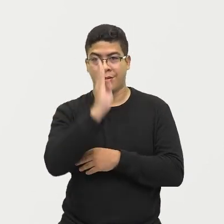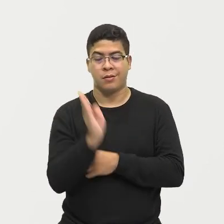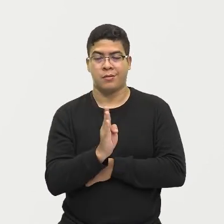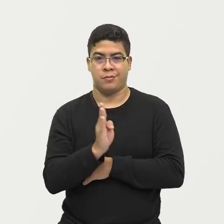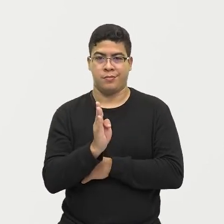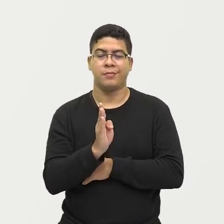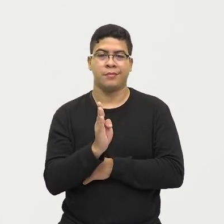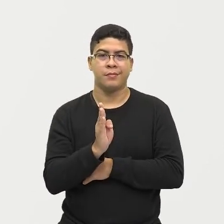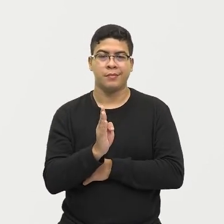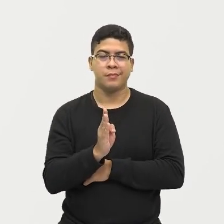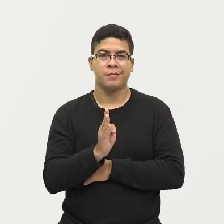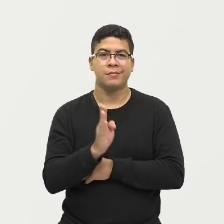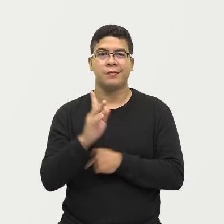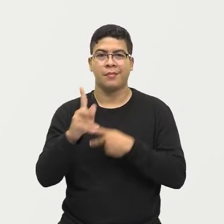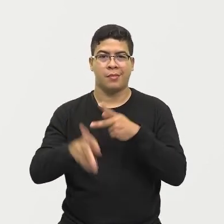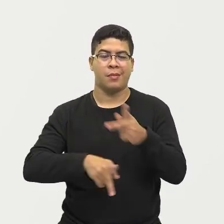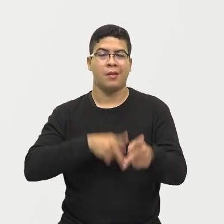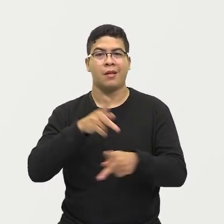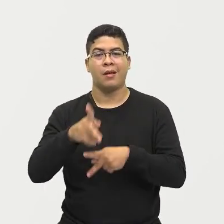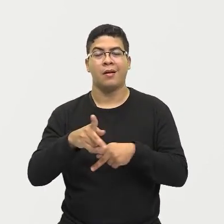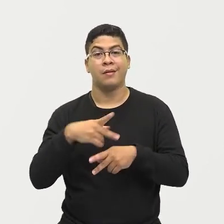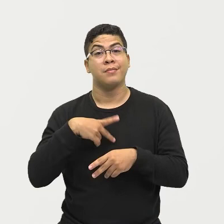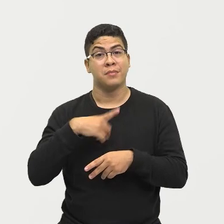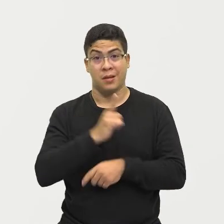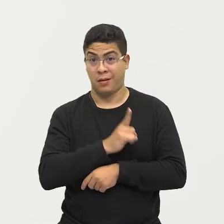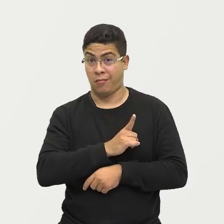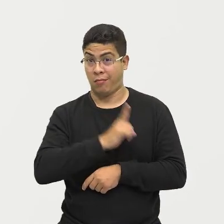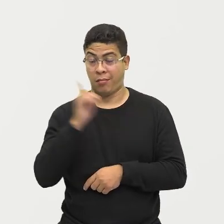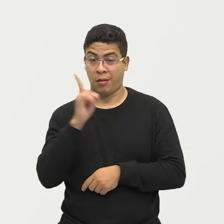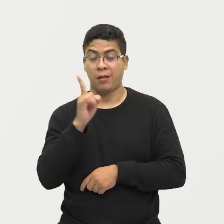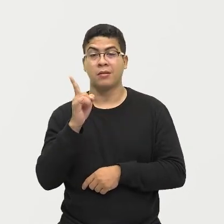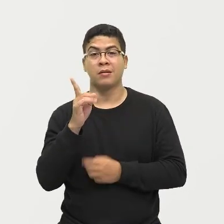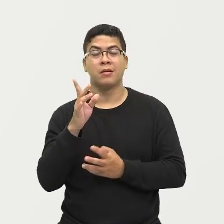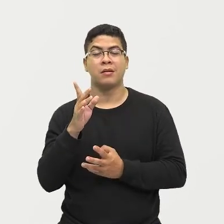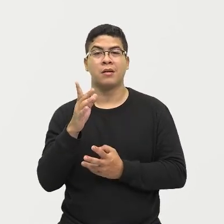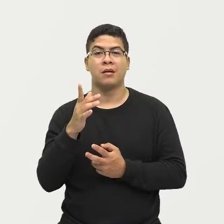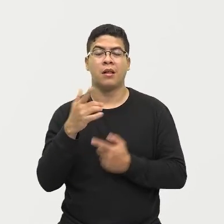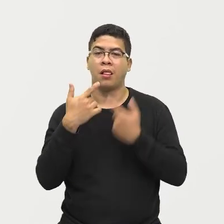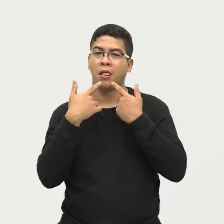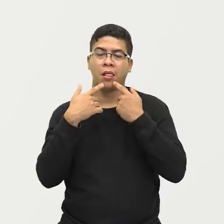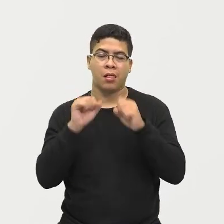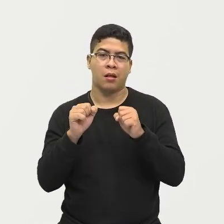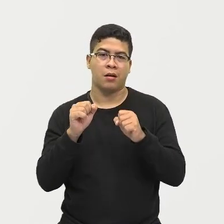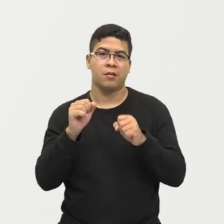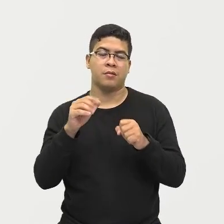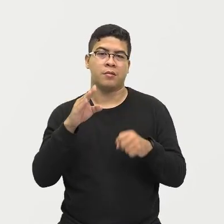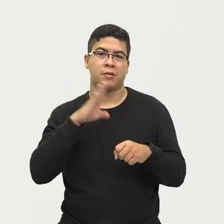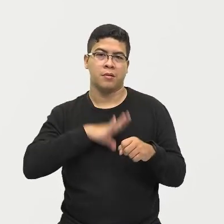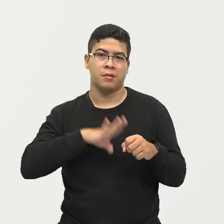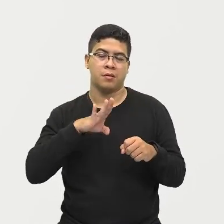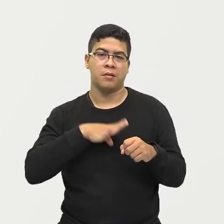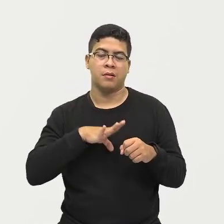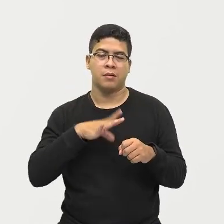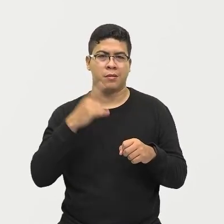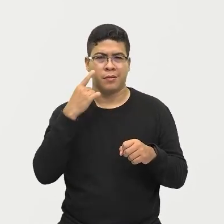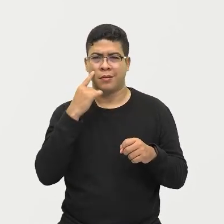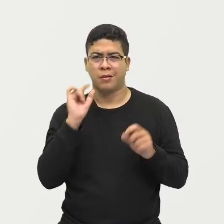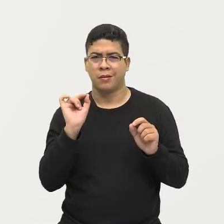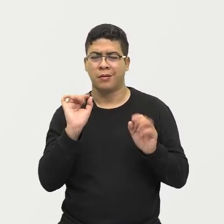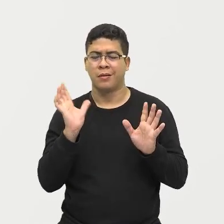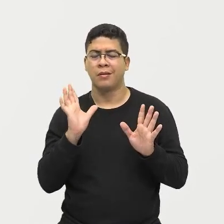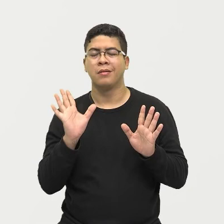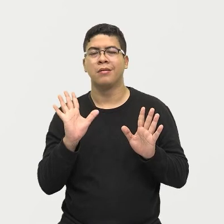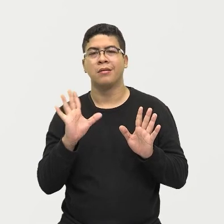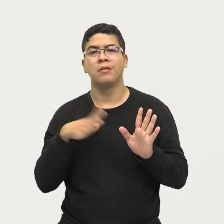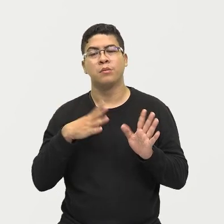brasileiro, né? A língua portuguesa, ela vai trazer características próprias, que é regida pela gramática